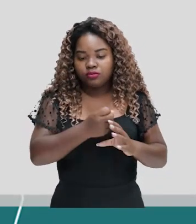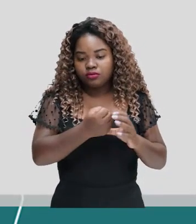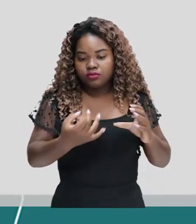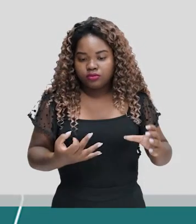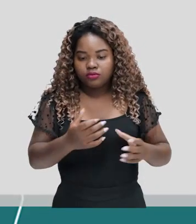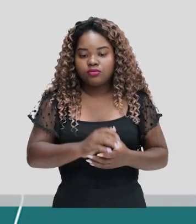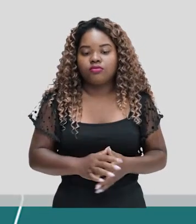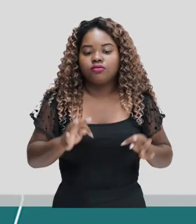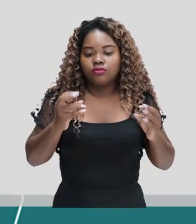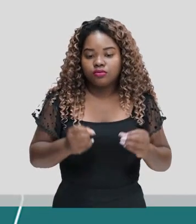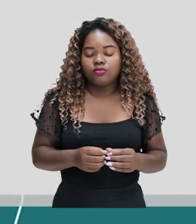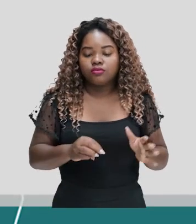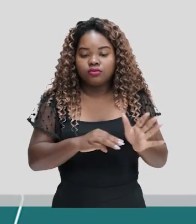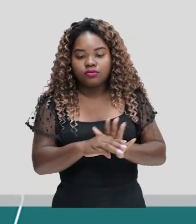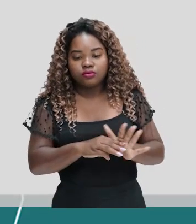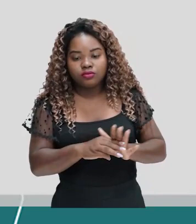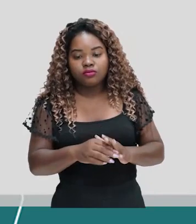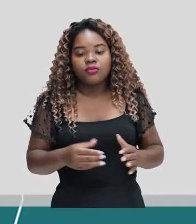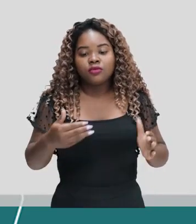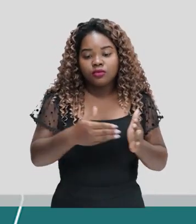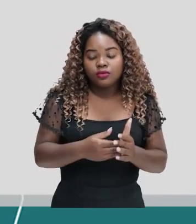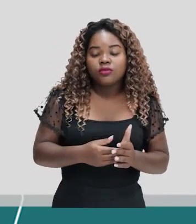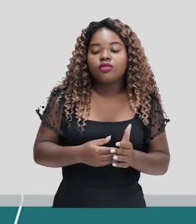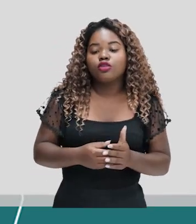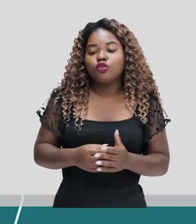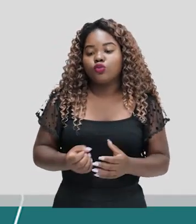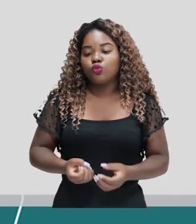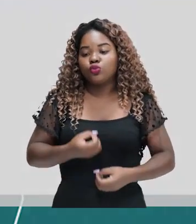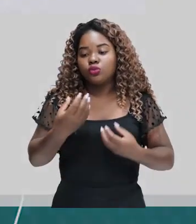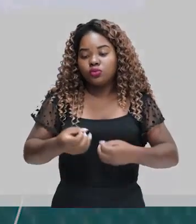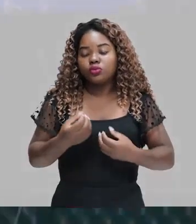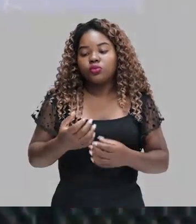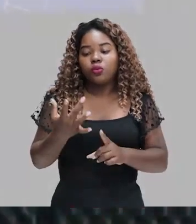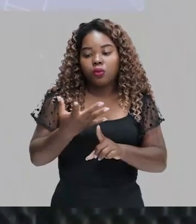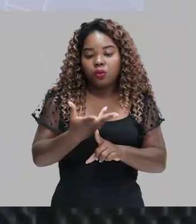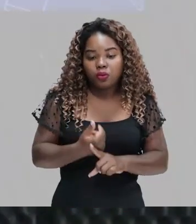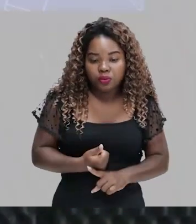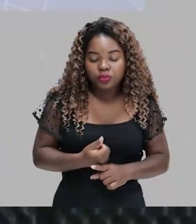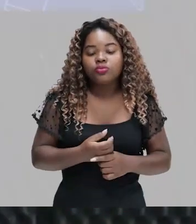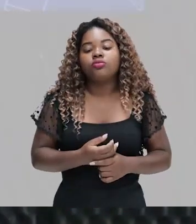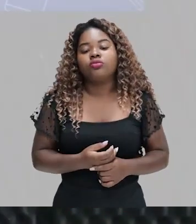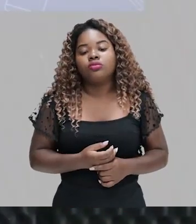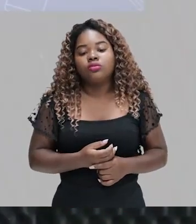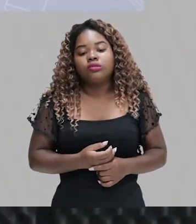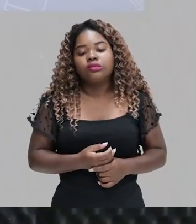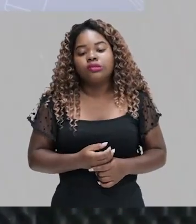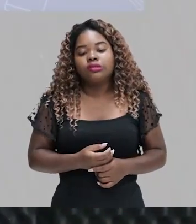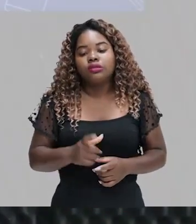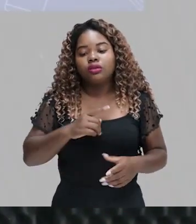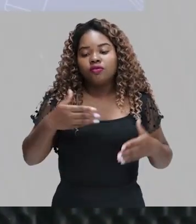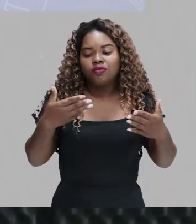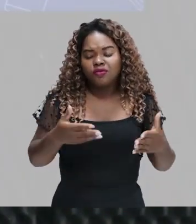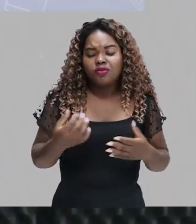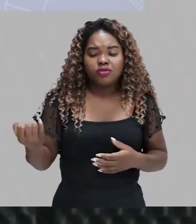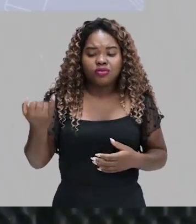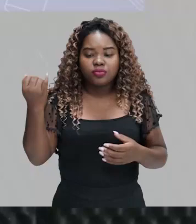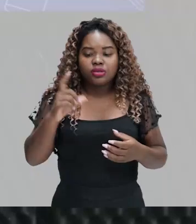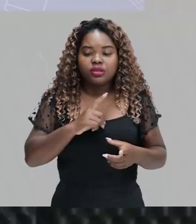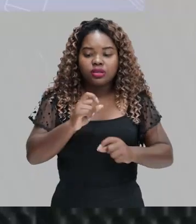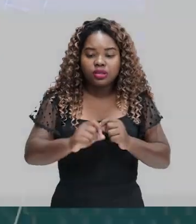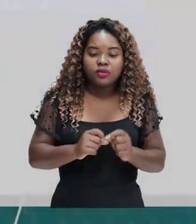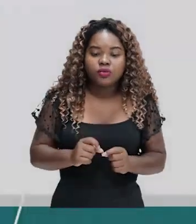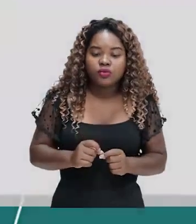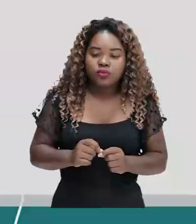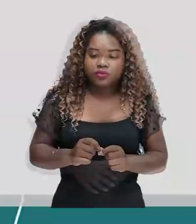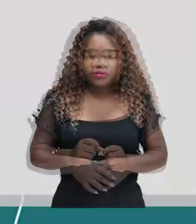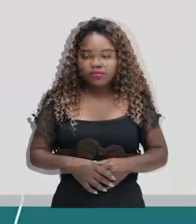características, todas as técnicas. Ele é um dos últimos artistas da Alta Renascença e ele vai trabalhando uma textura tão interessante que ele cria efeitos que